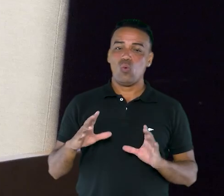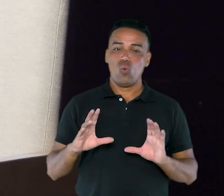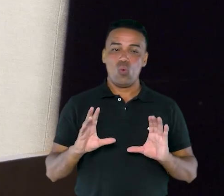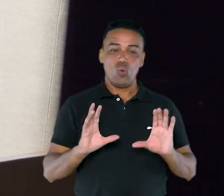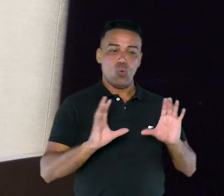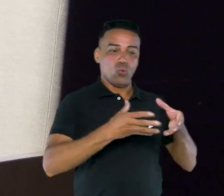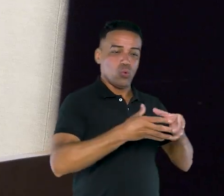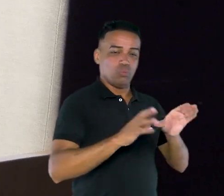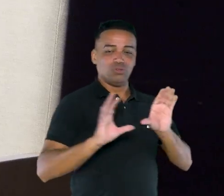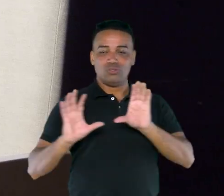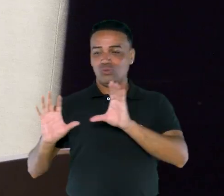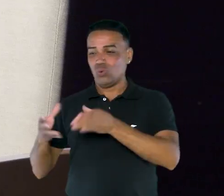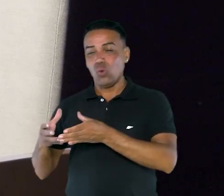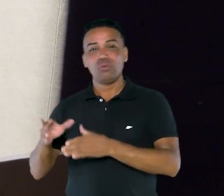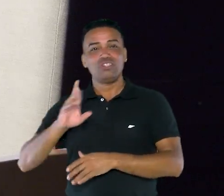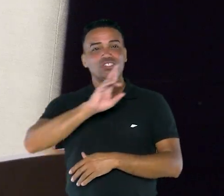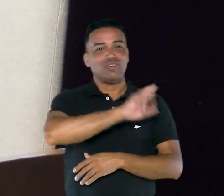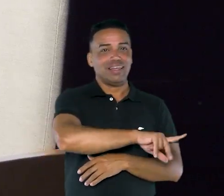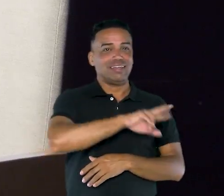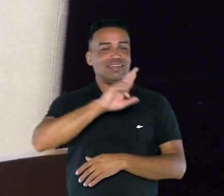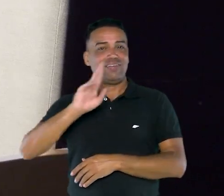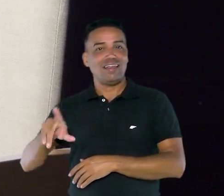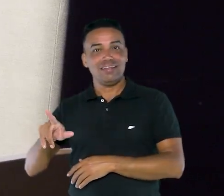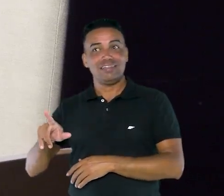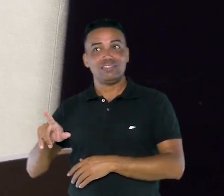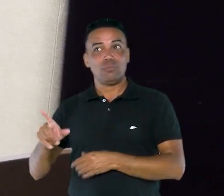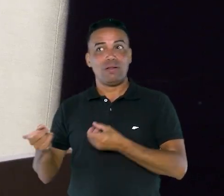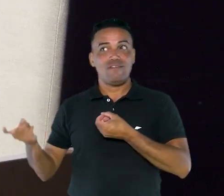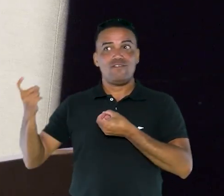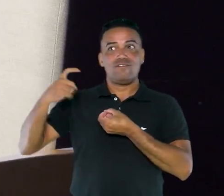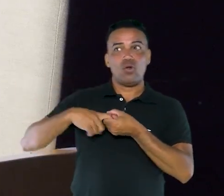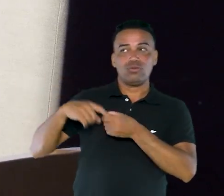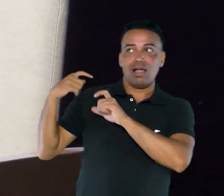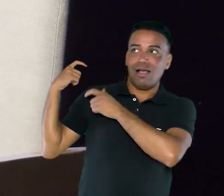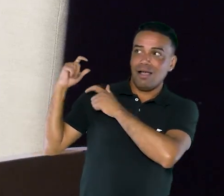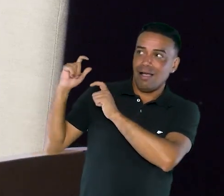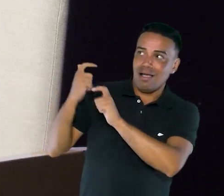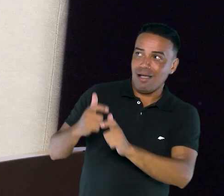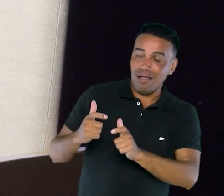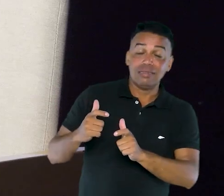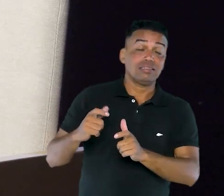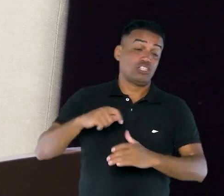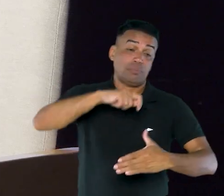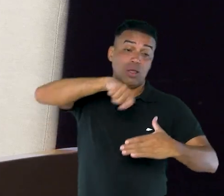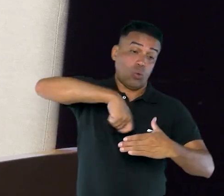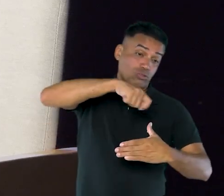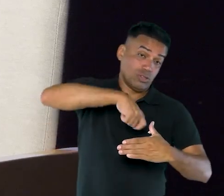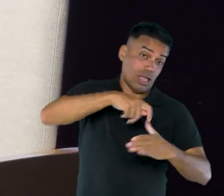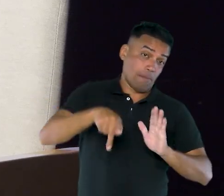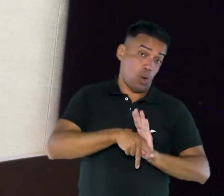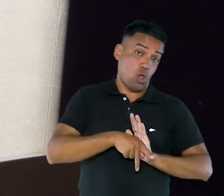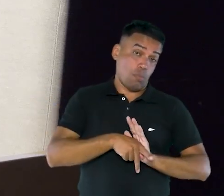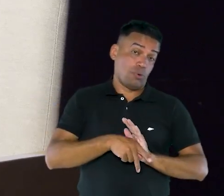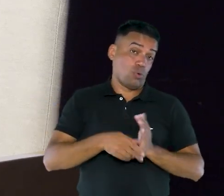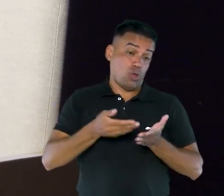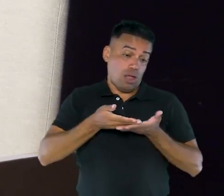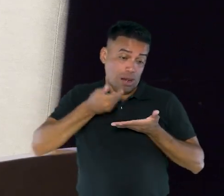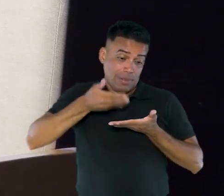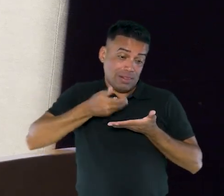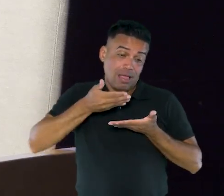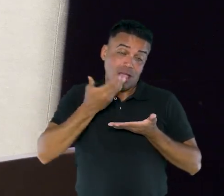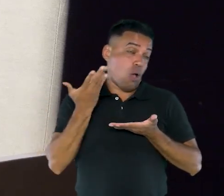tão diferentes. Então, para a gente fazer esse caminho de volta, seja ele para a gente cozinhar para a gente mesmo, seja a